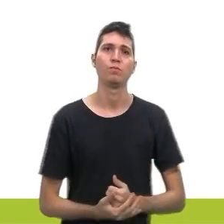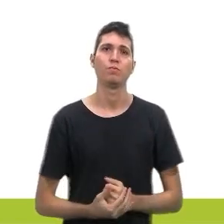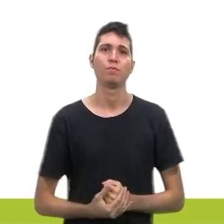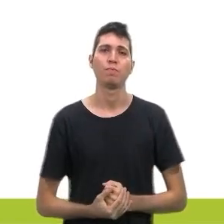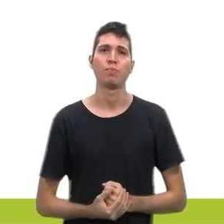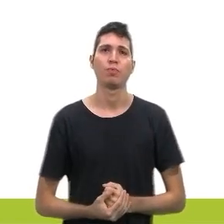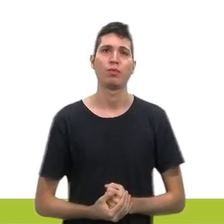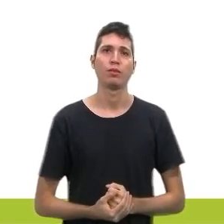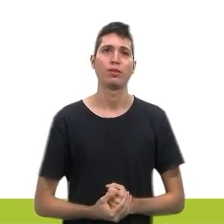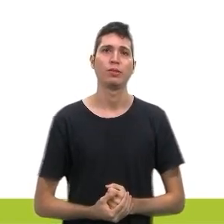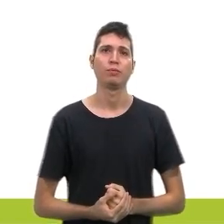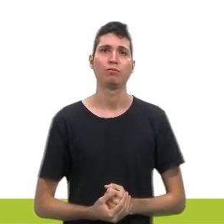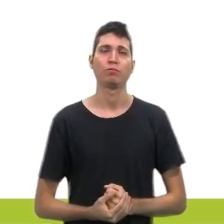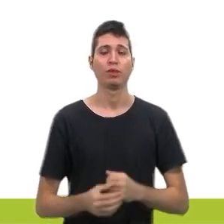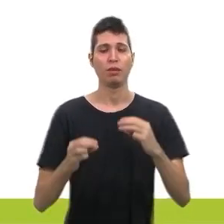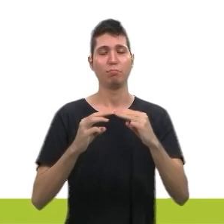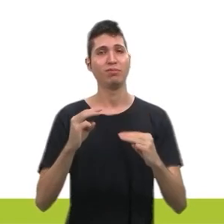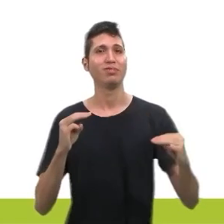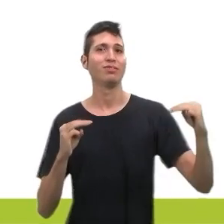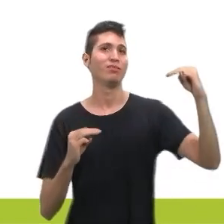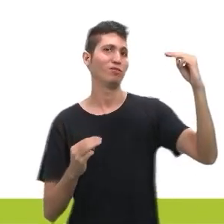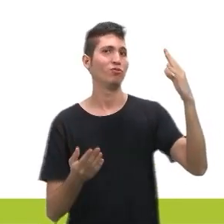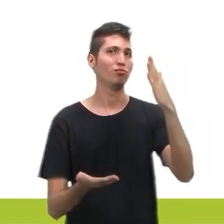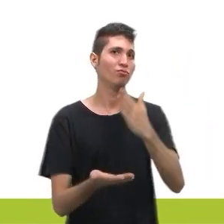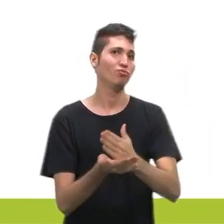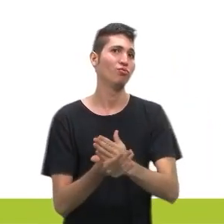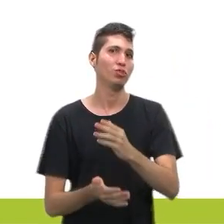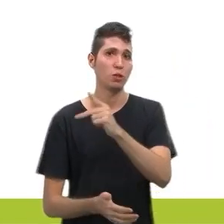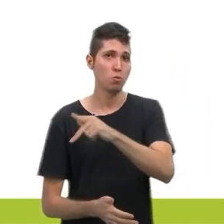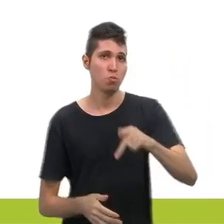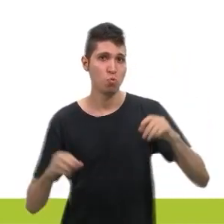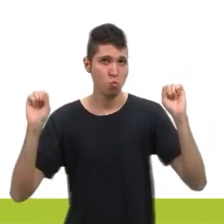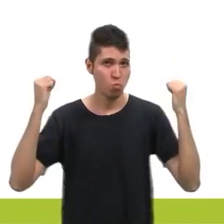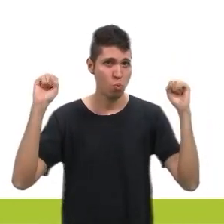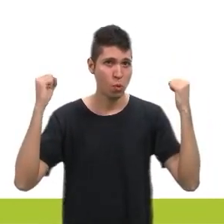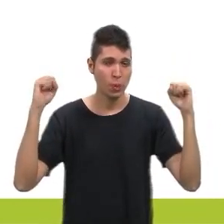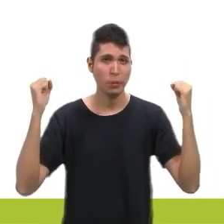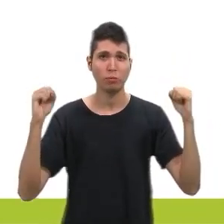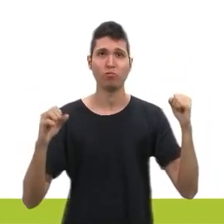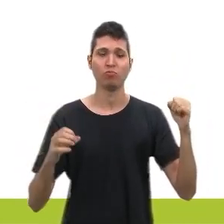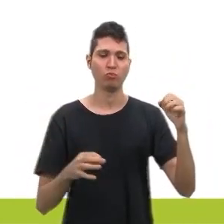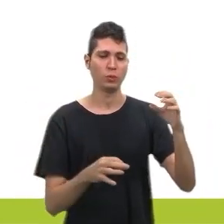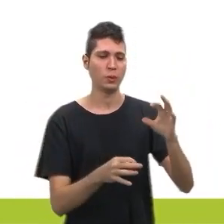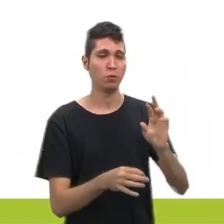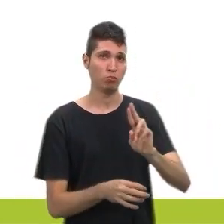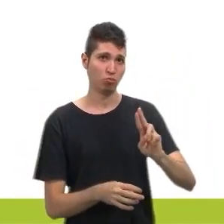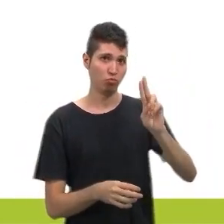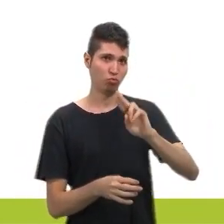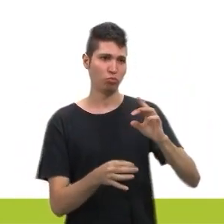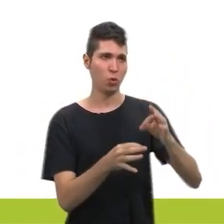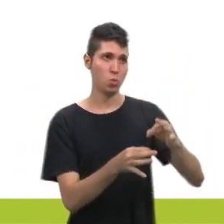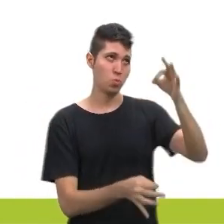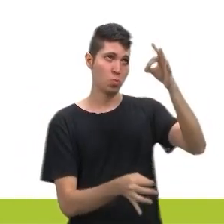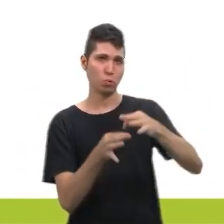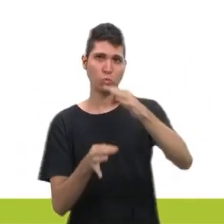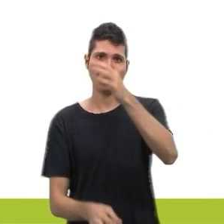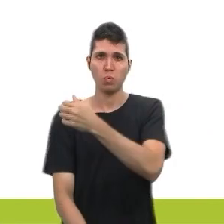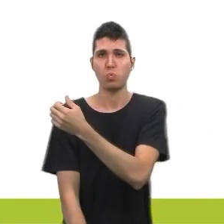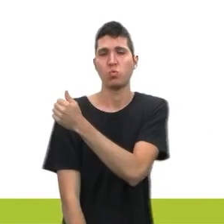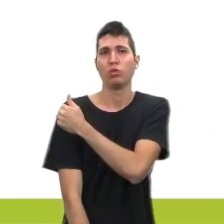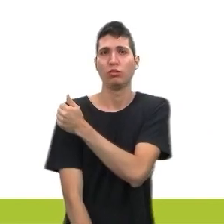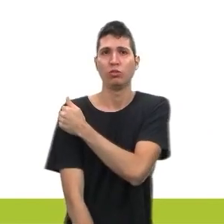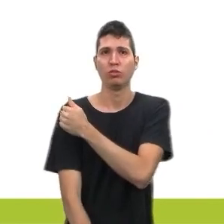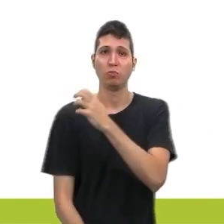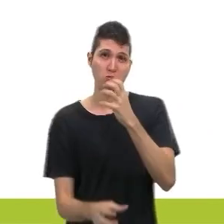ideia de mediana. Em uma escola, o professor de educação física anotou a altura de um grupo de alunos, considerando que os valores